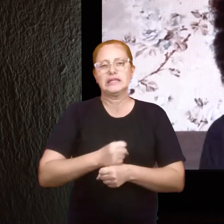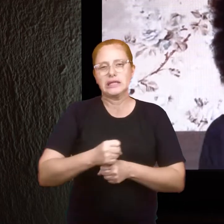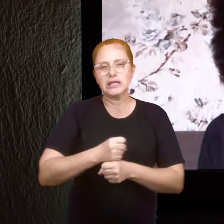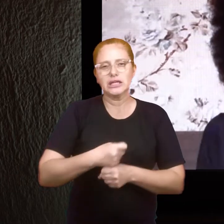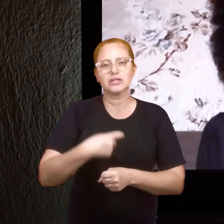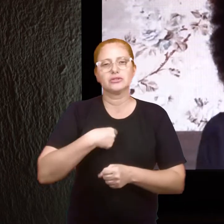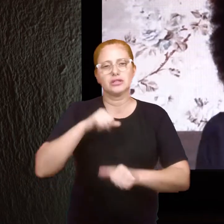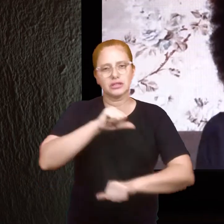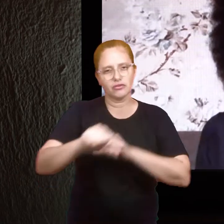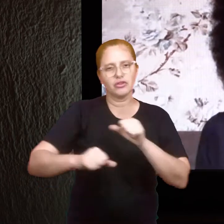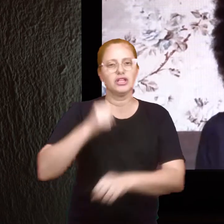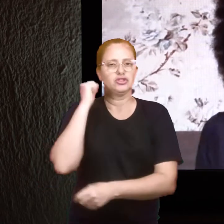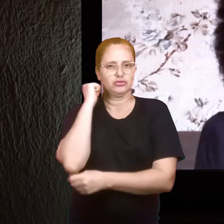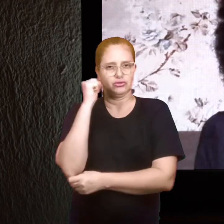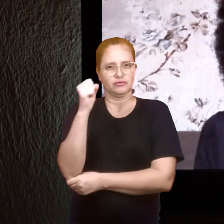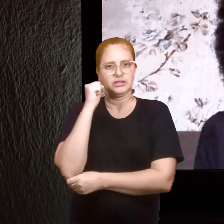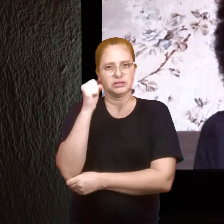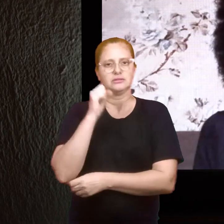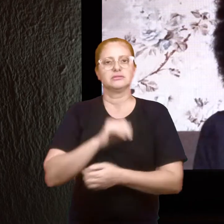ativista,